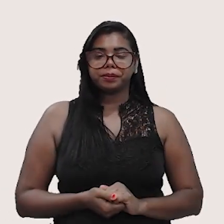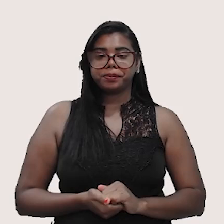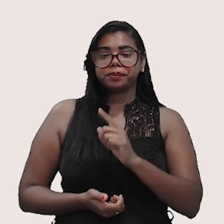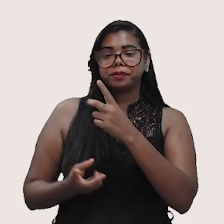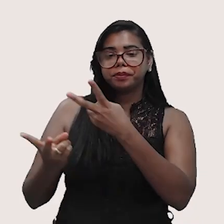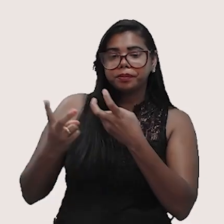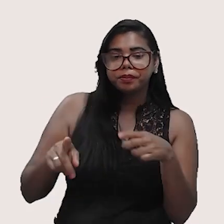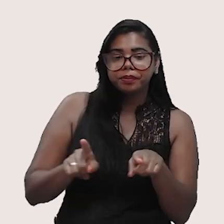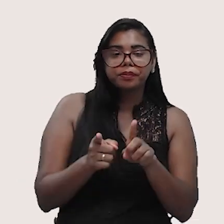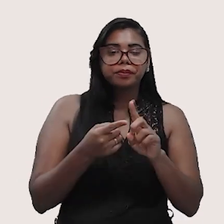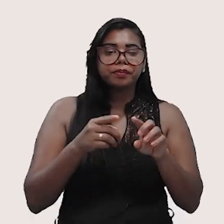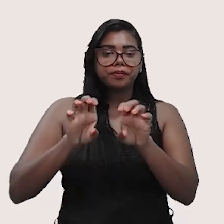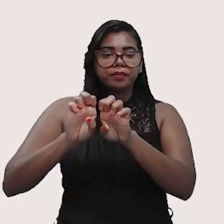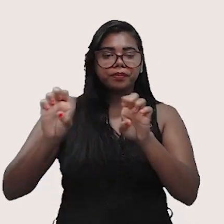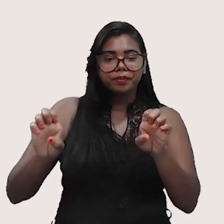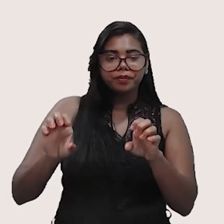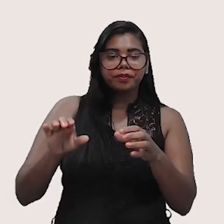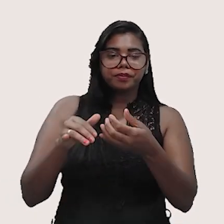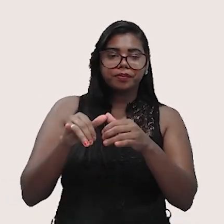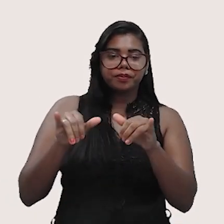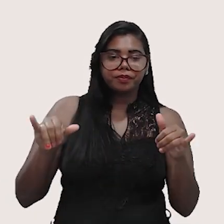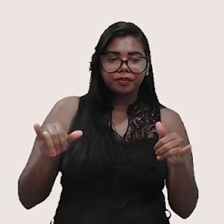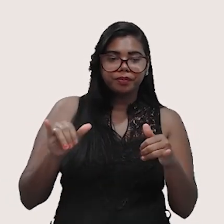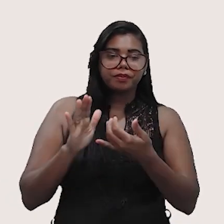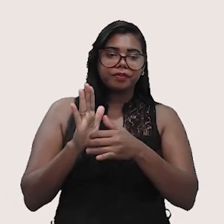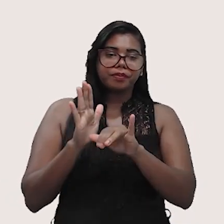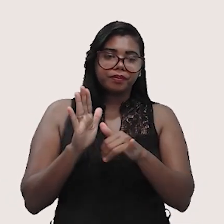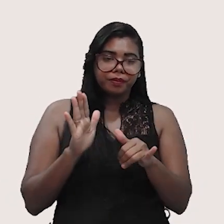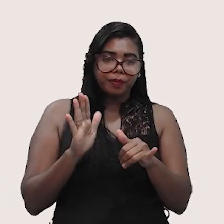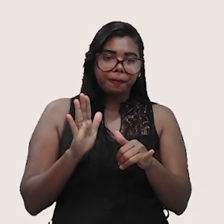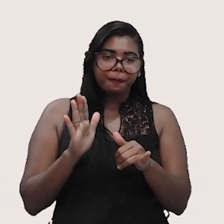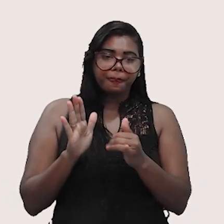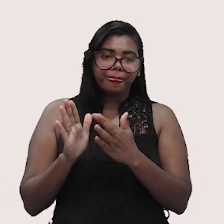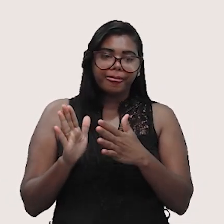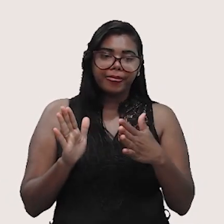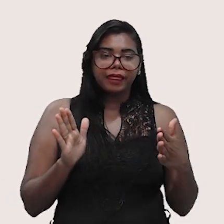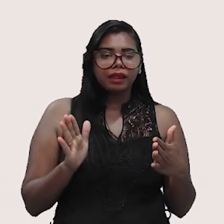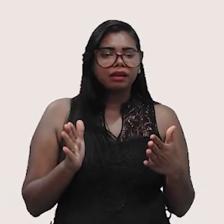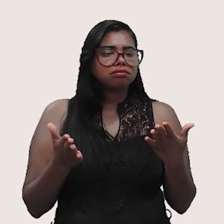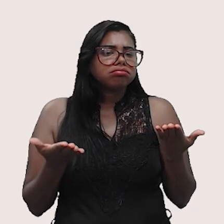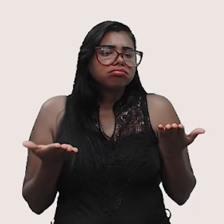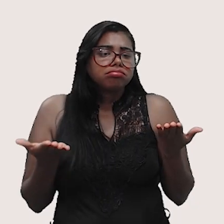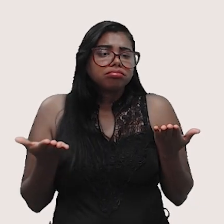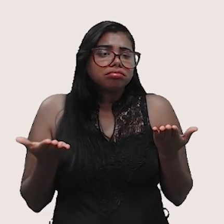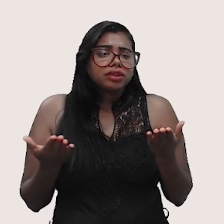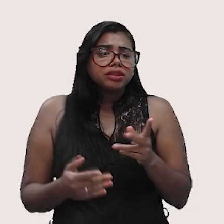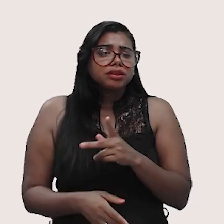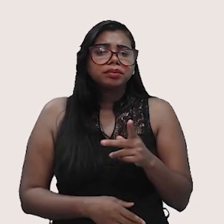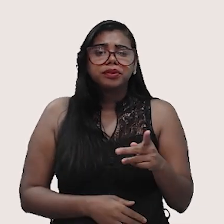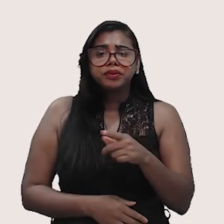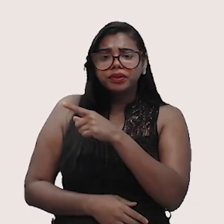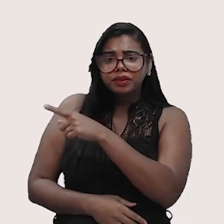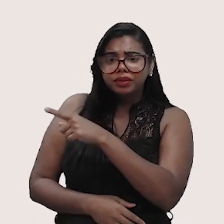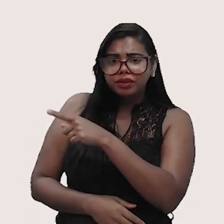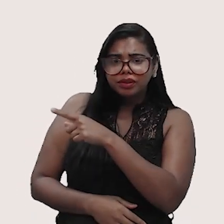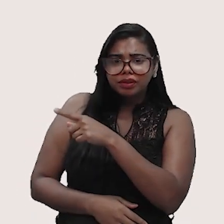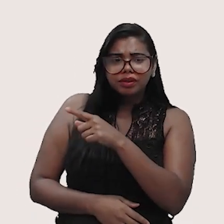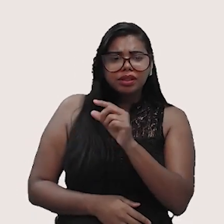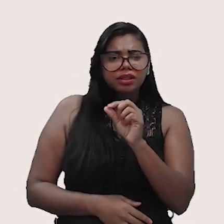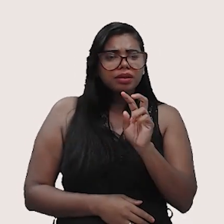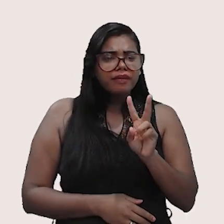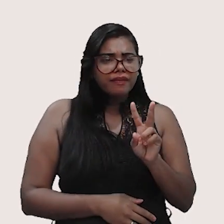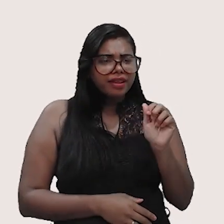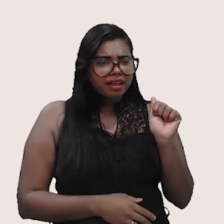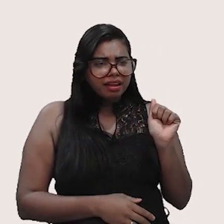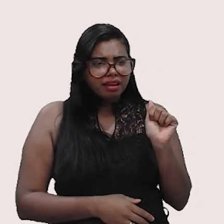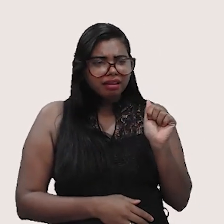as correntes, os resistores estão todos em série. Aí você diz, ó, Paulinho, essa bolinha V e essa bolinha A. Isso são